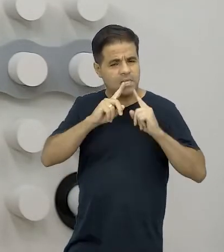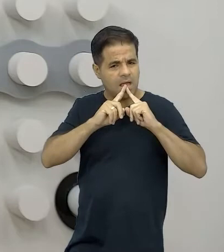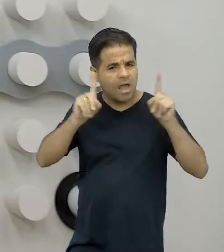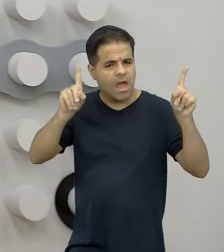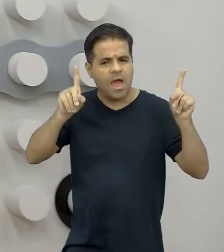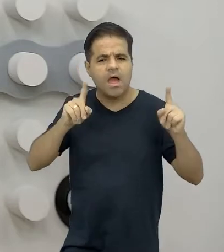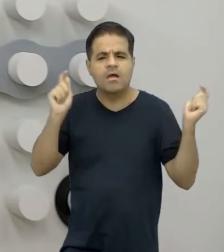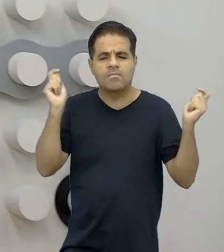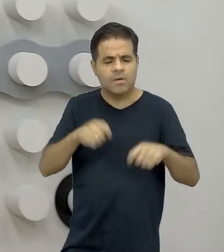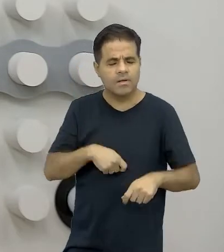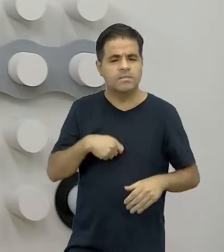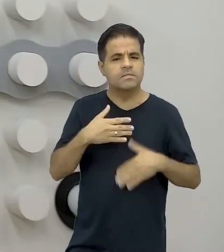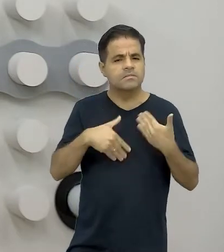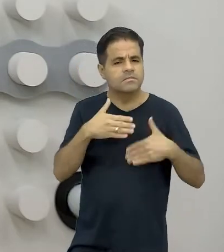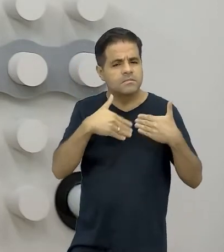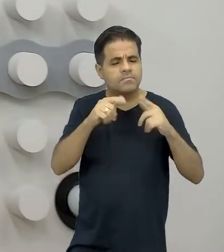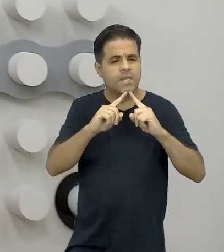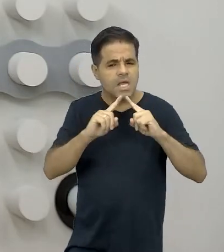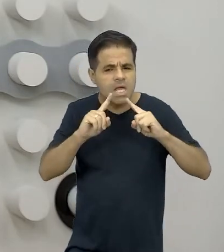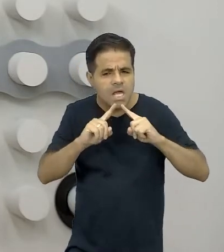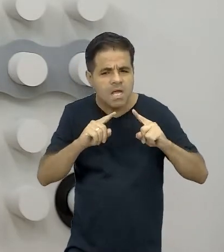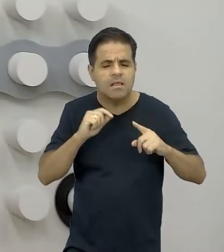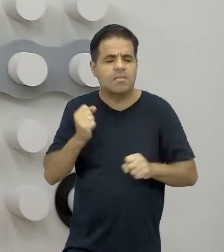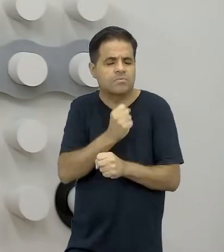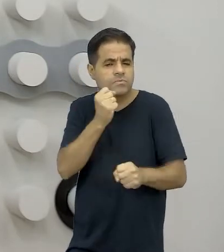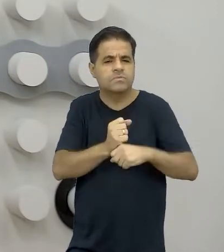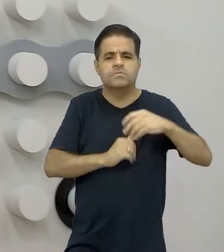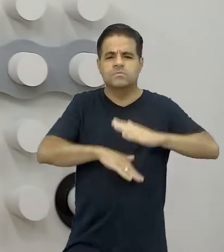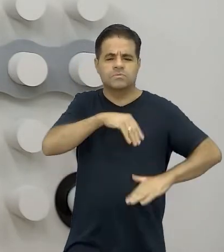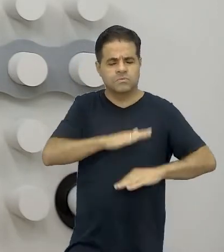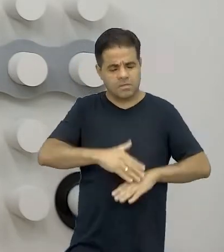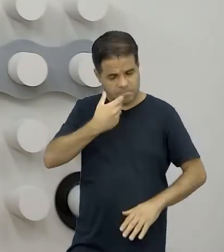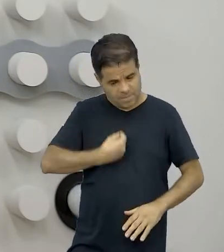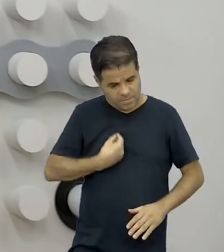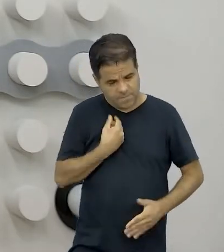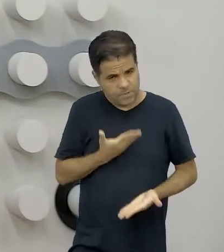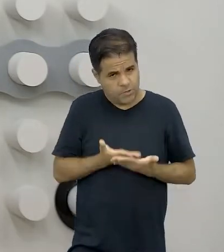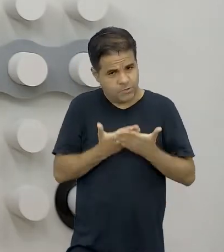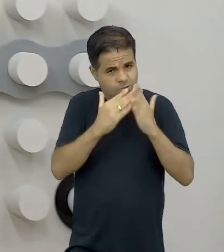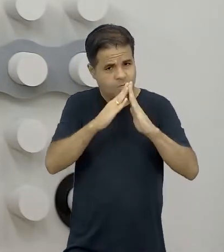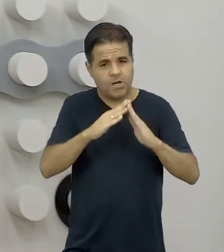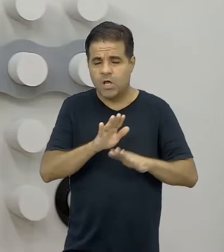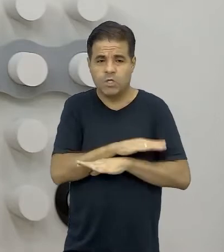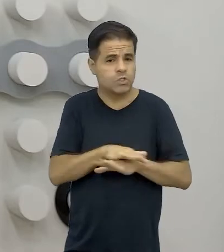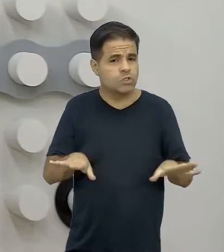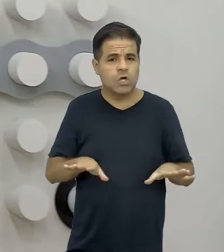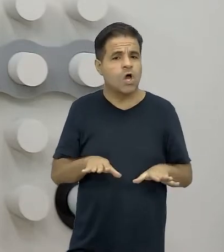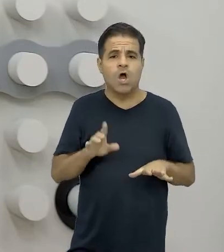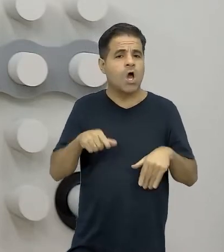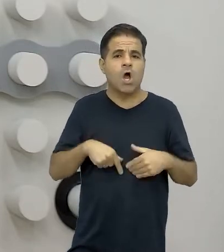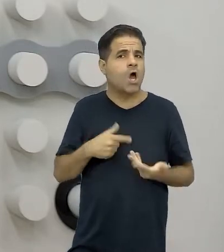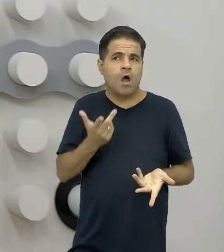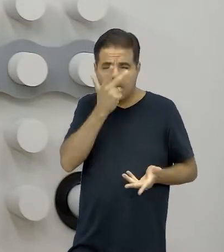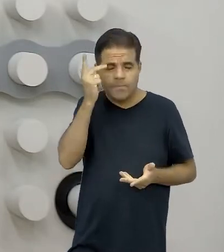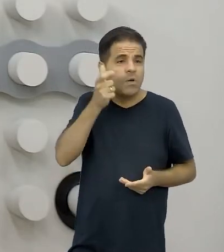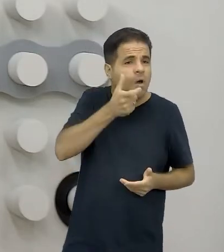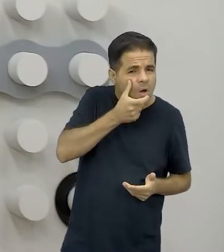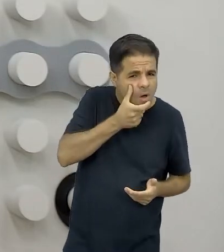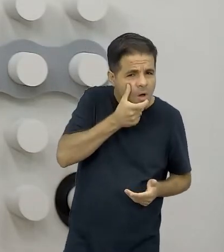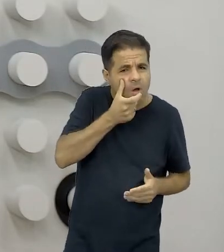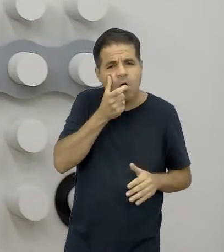crítico e realmente participe da construção da sua vida escolar, realmente, não seja apenas um mero